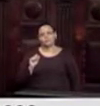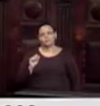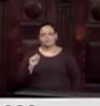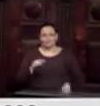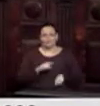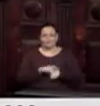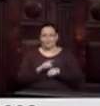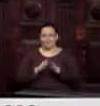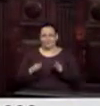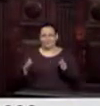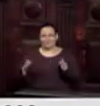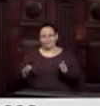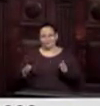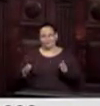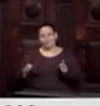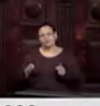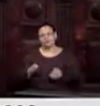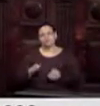durou